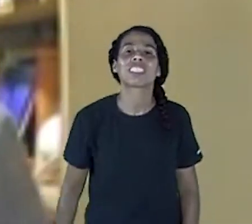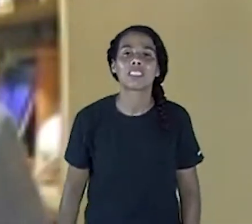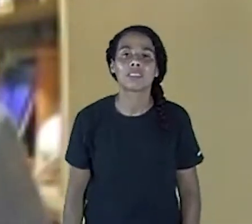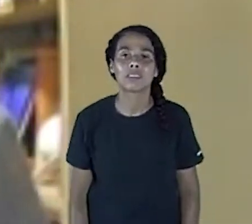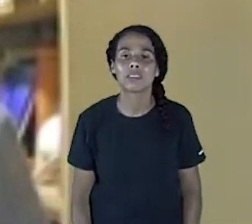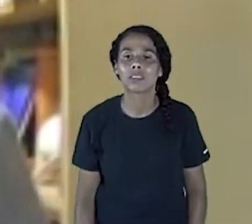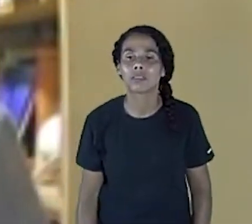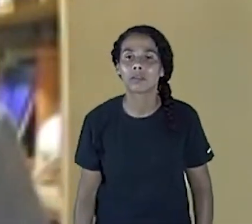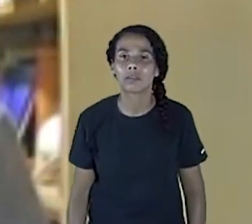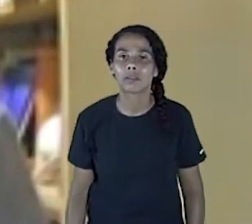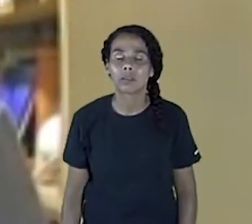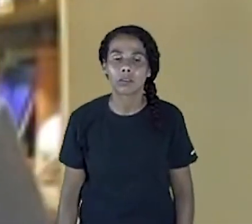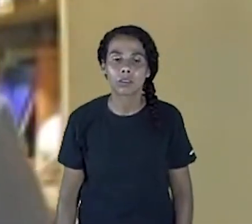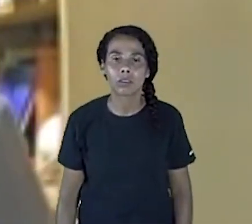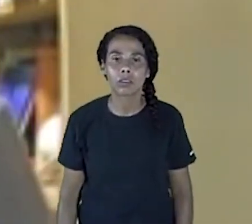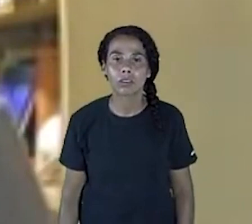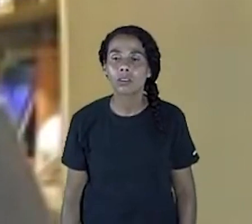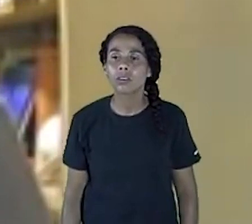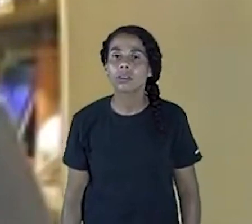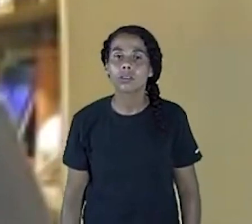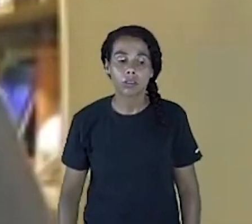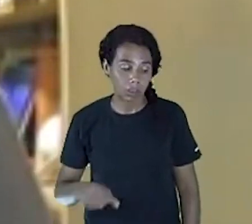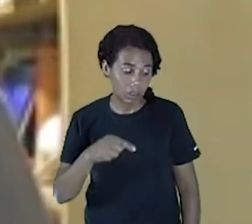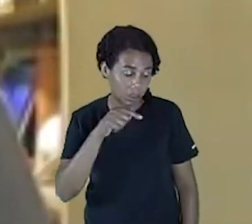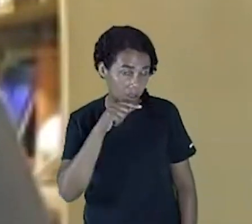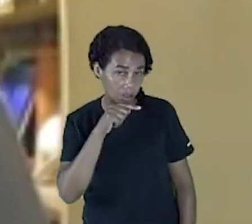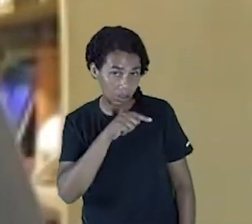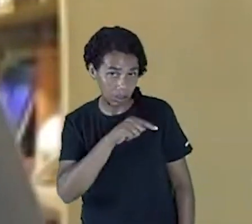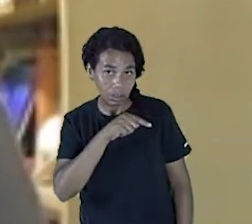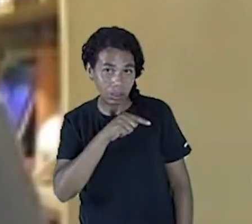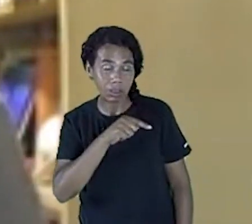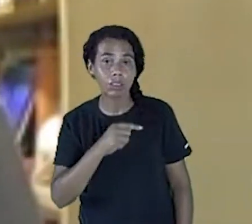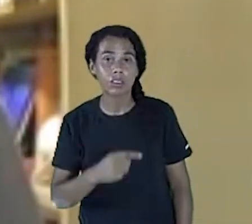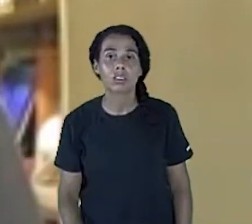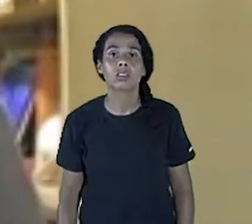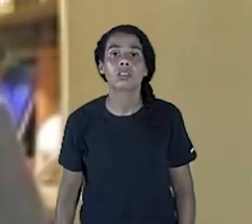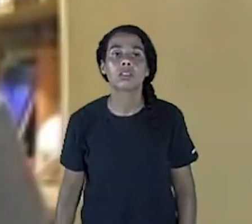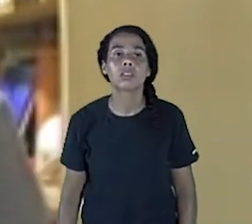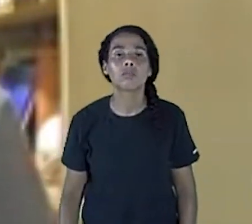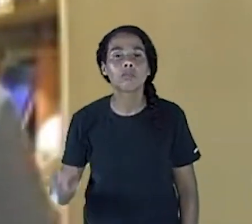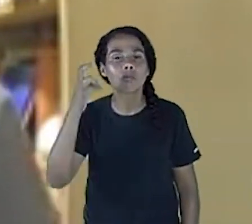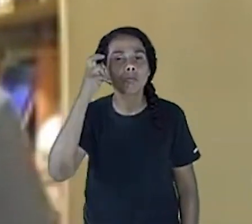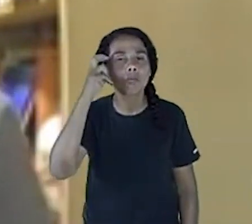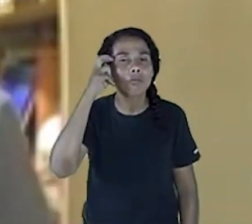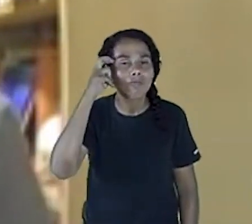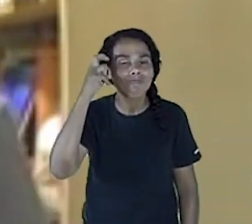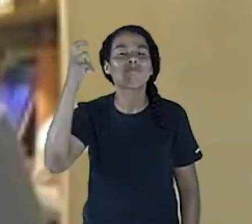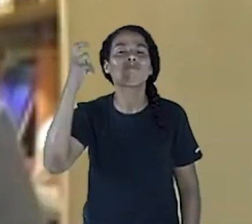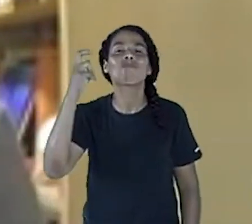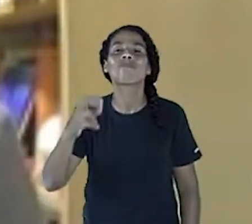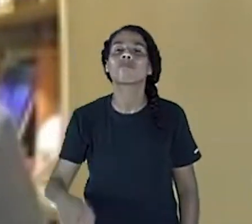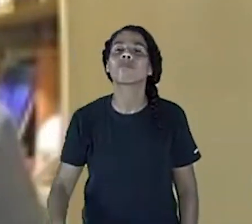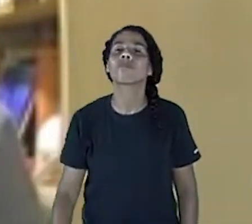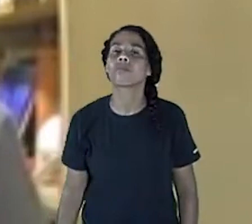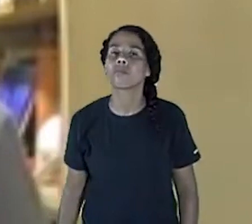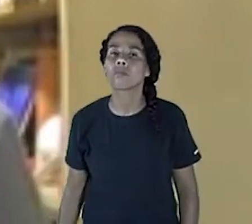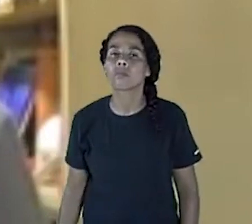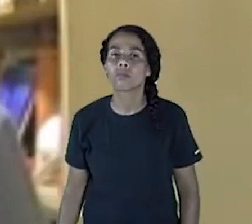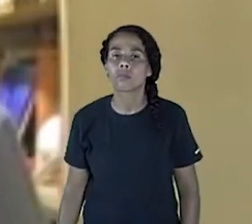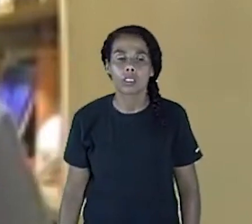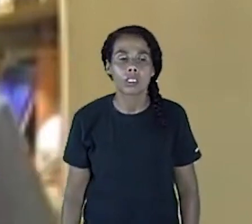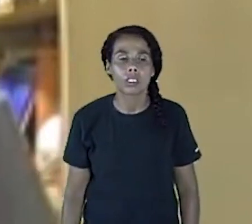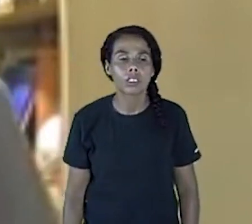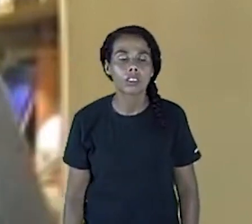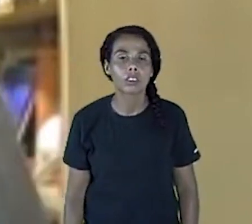aí nasce essa coisa do Gil, de ser uma pessoa já começar a ser livre mesmo,